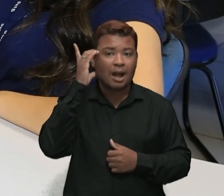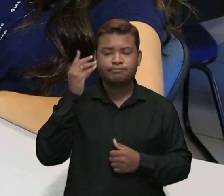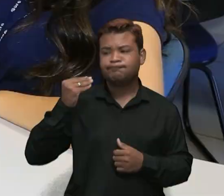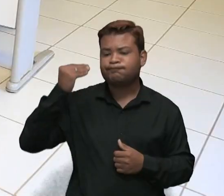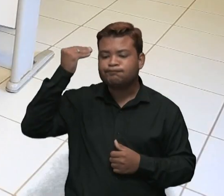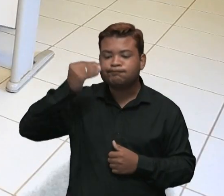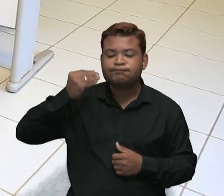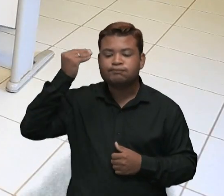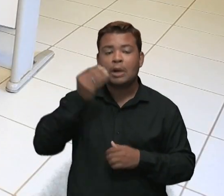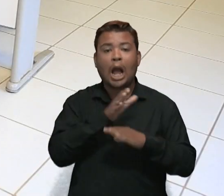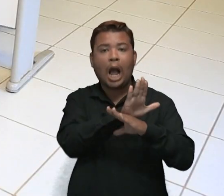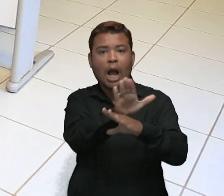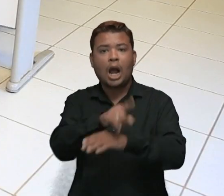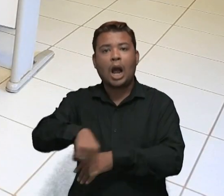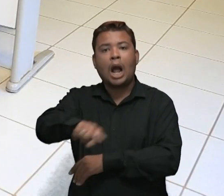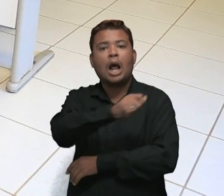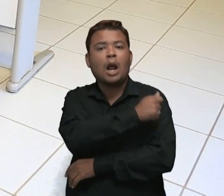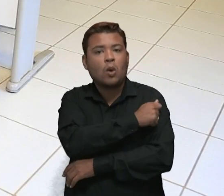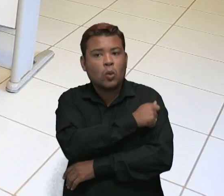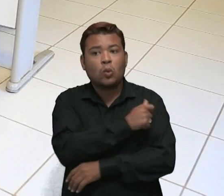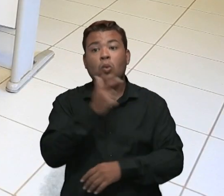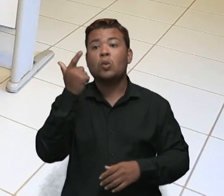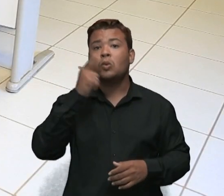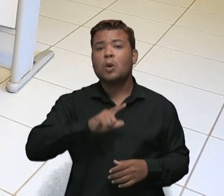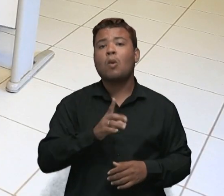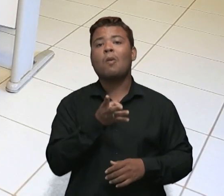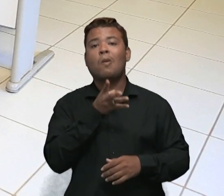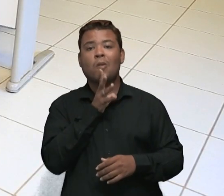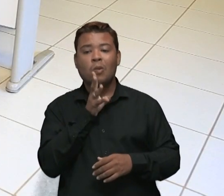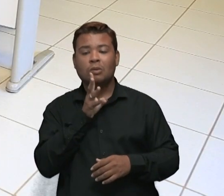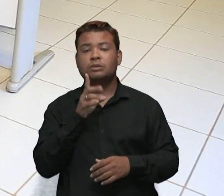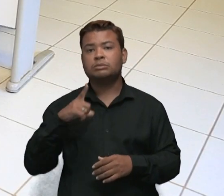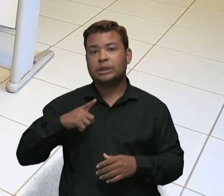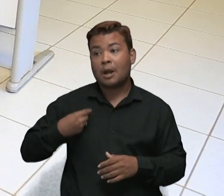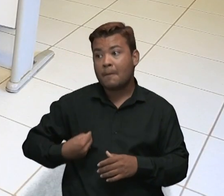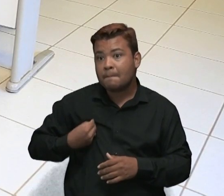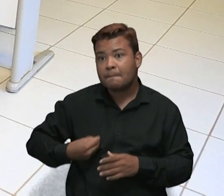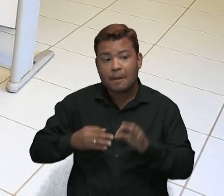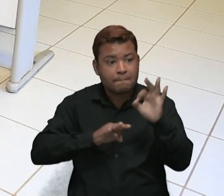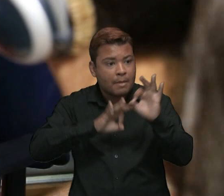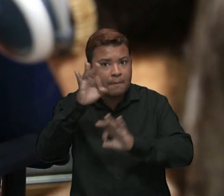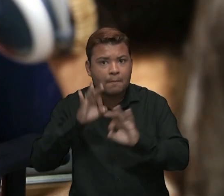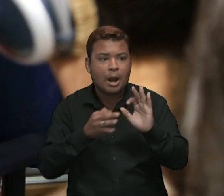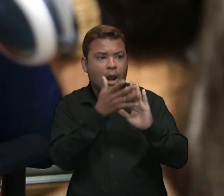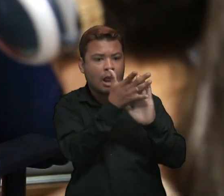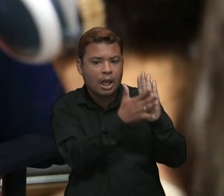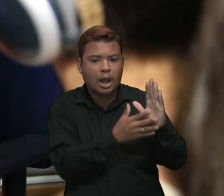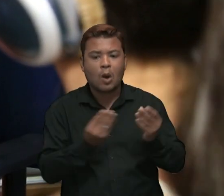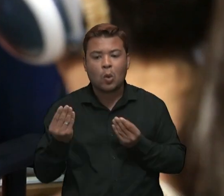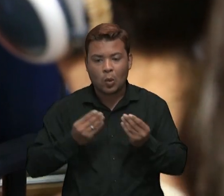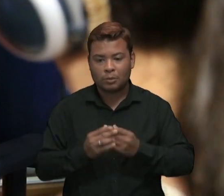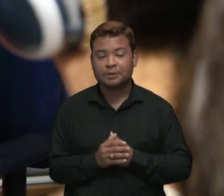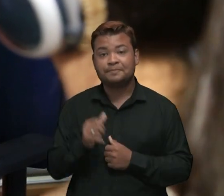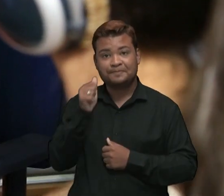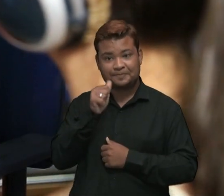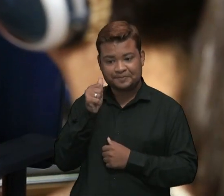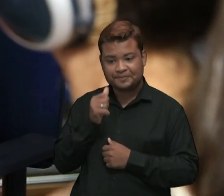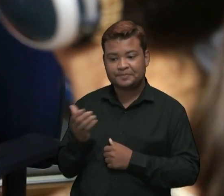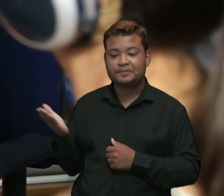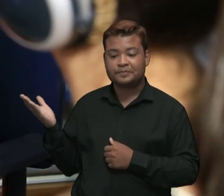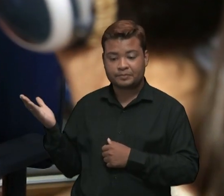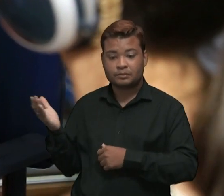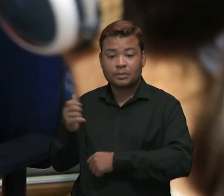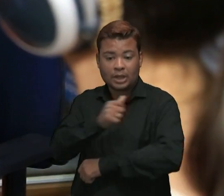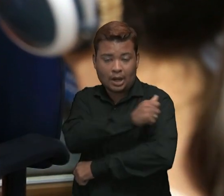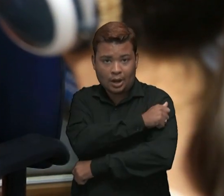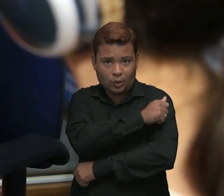aos alunos a oportunidade de conhecer um pouco da rotina de produção de um veículo. A Renata, estudante de jornalismo